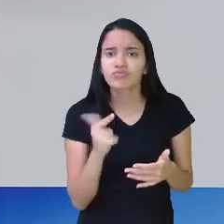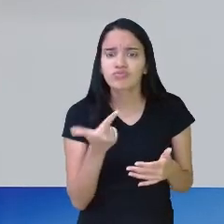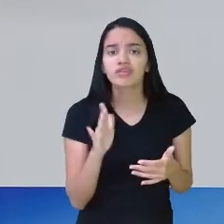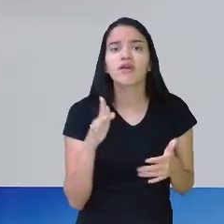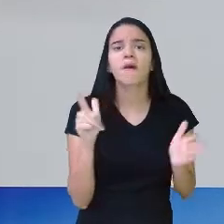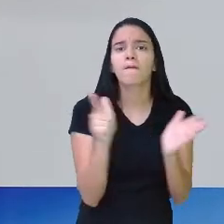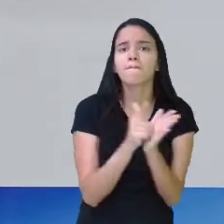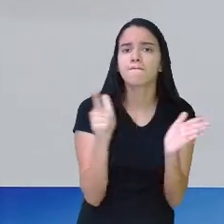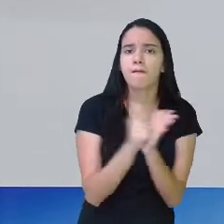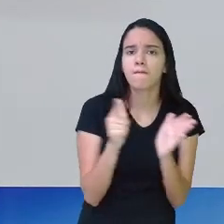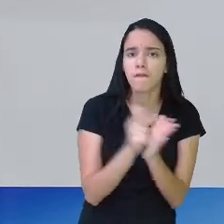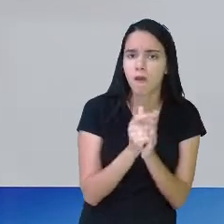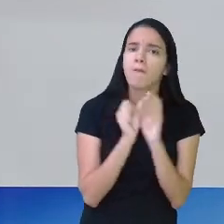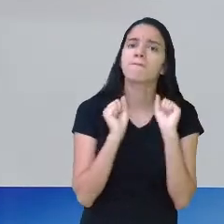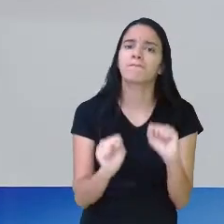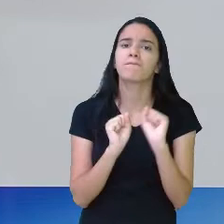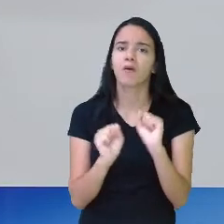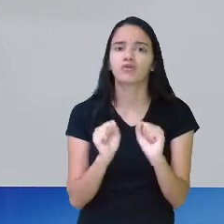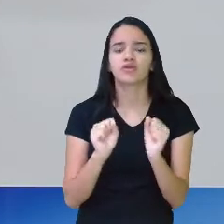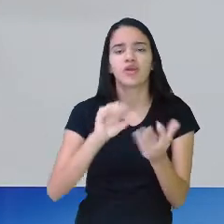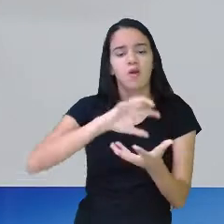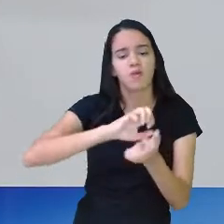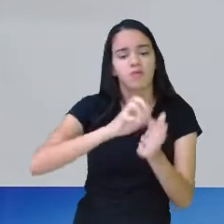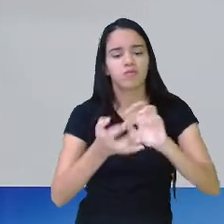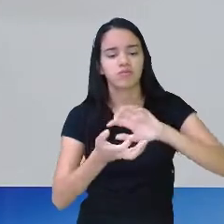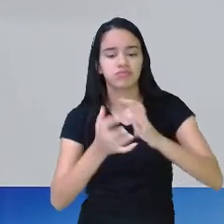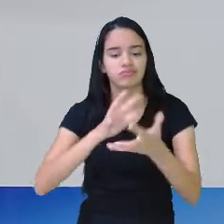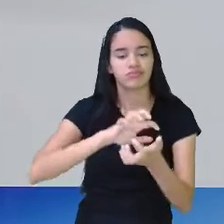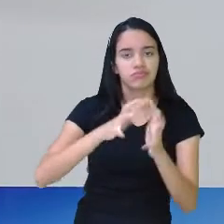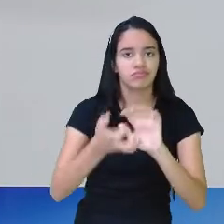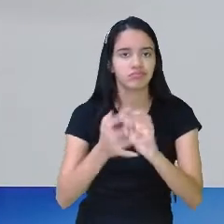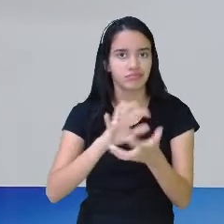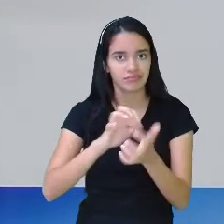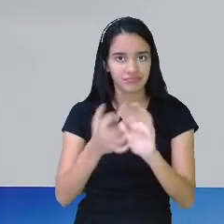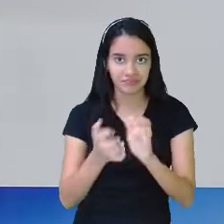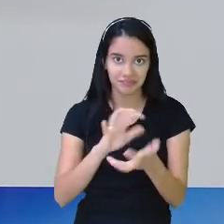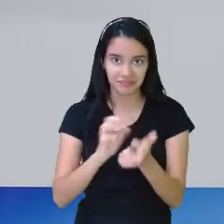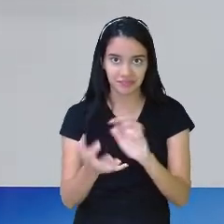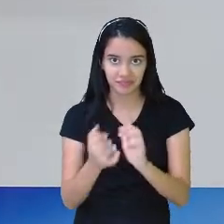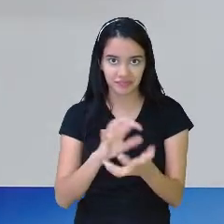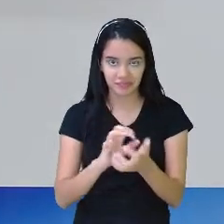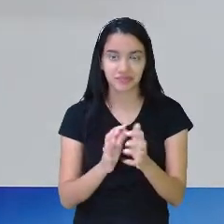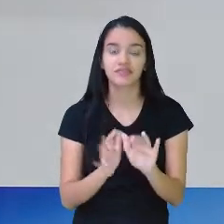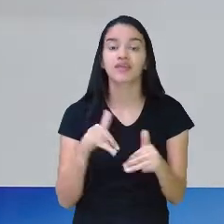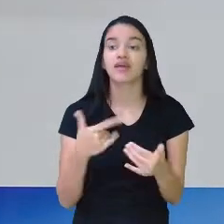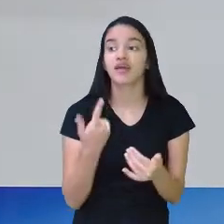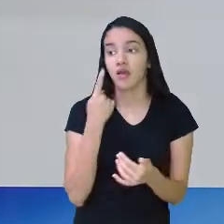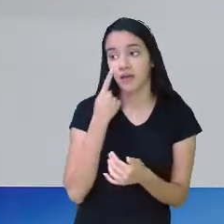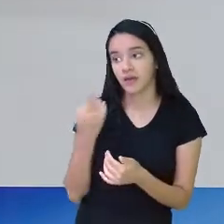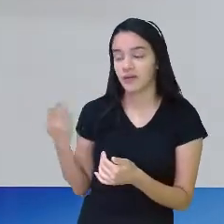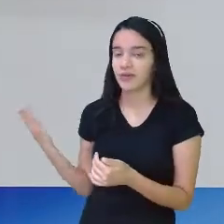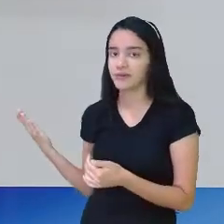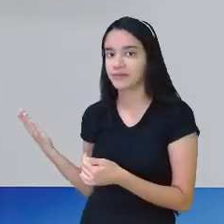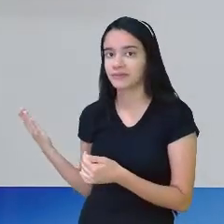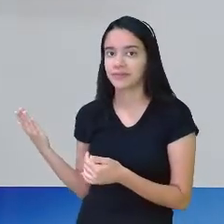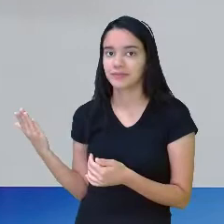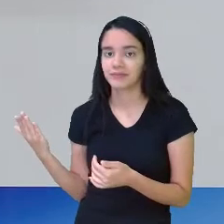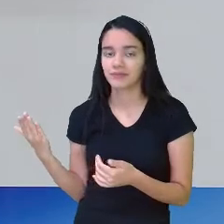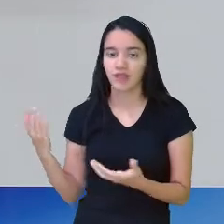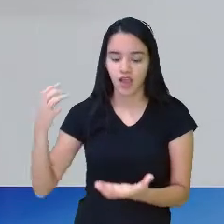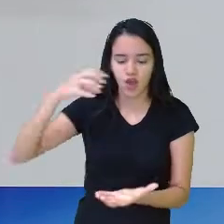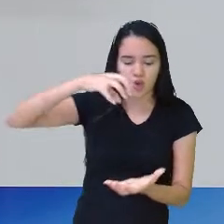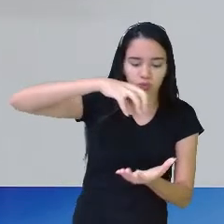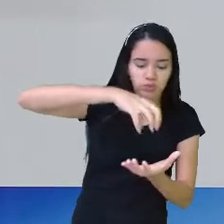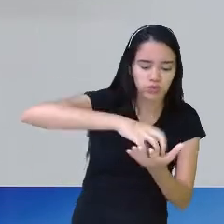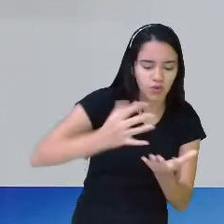ser com papel? Pode, ó. Amassa, faz uma bolinha, pega essa outra folha grande aqui, ó, bota a